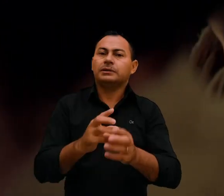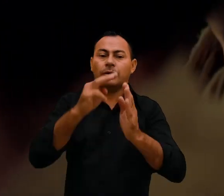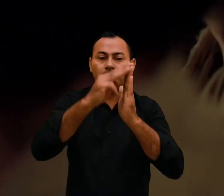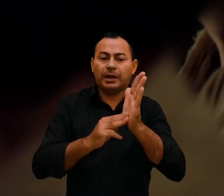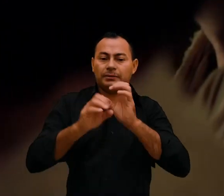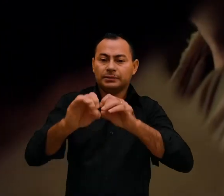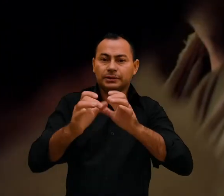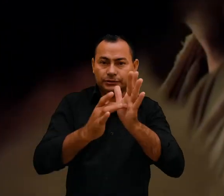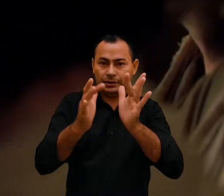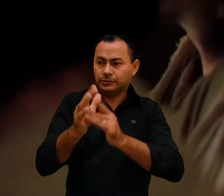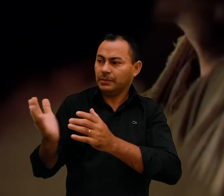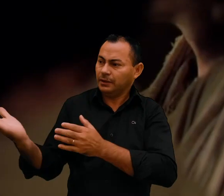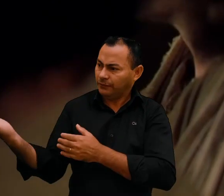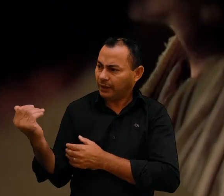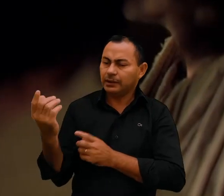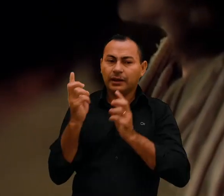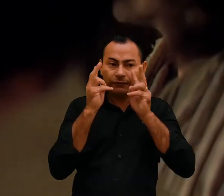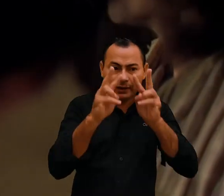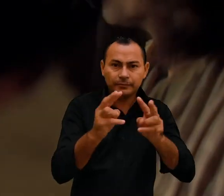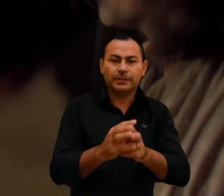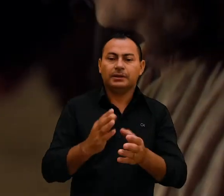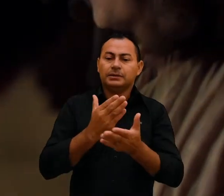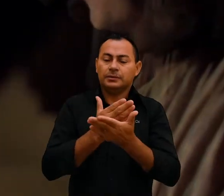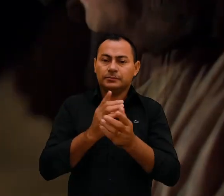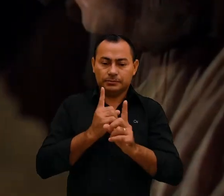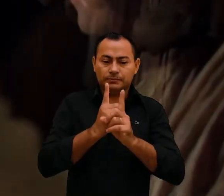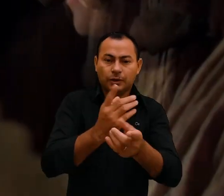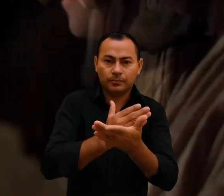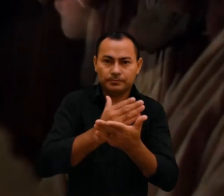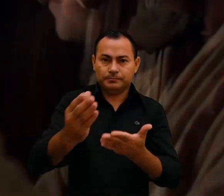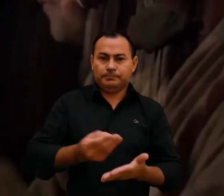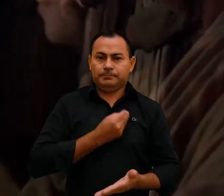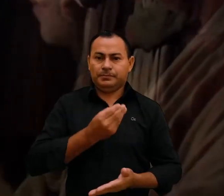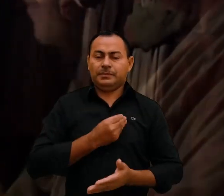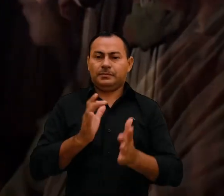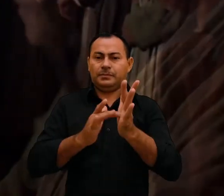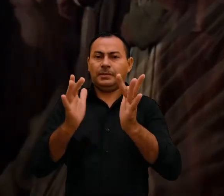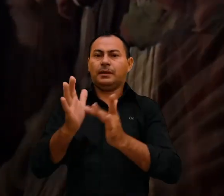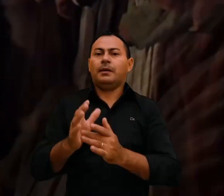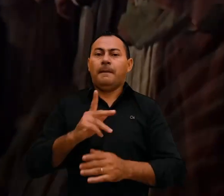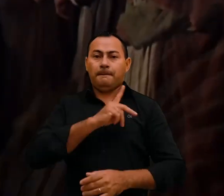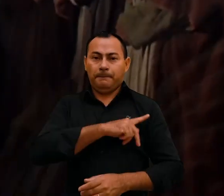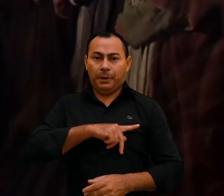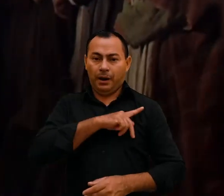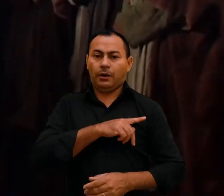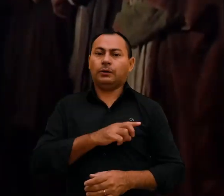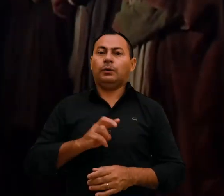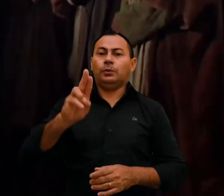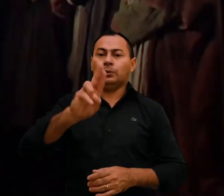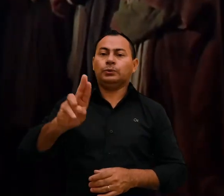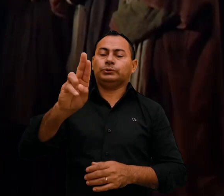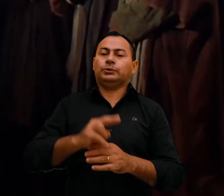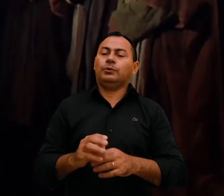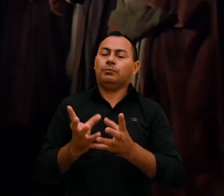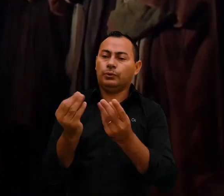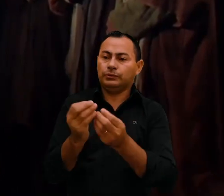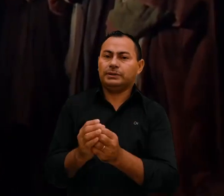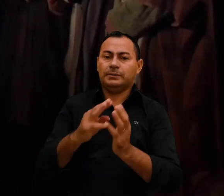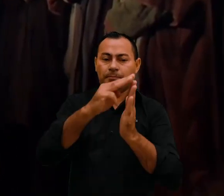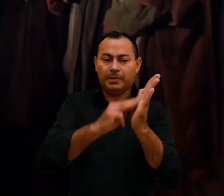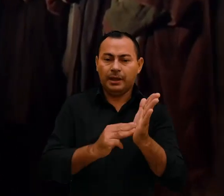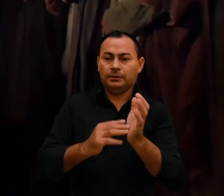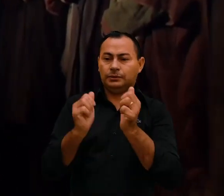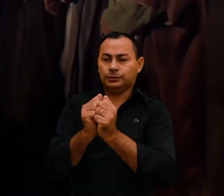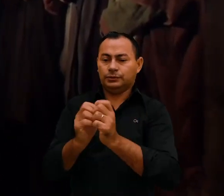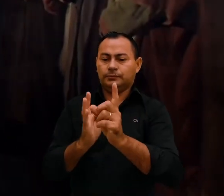venha o e convence os discípulos passaram a viver com Jesus Paulo também uso muito esse método com